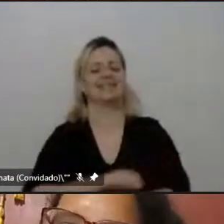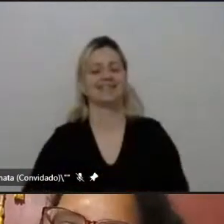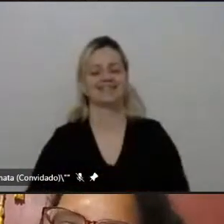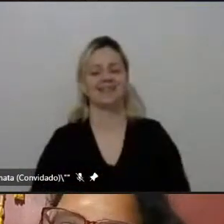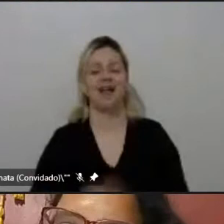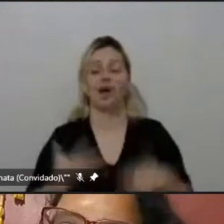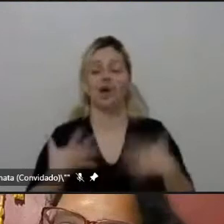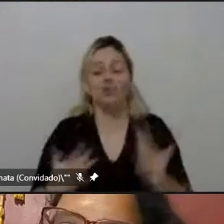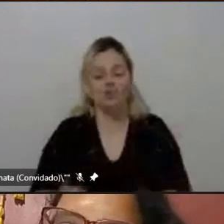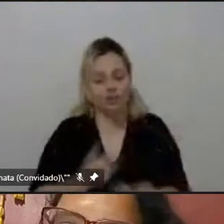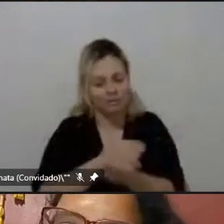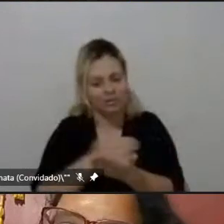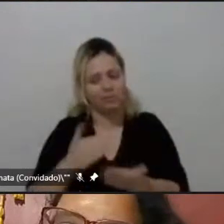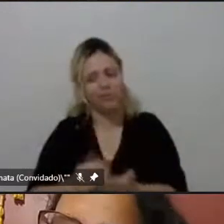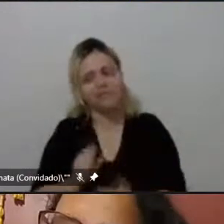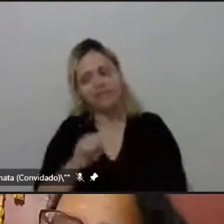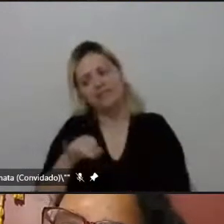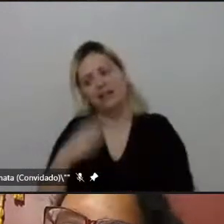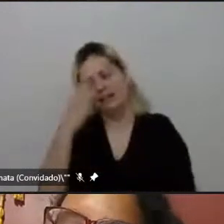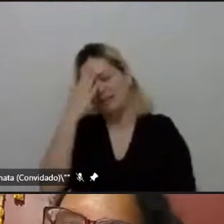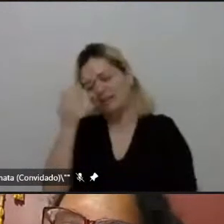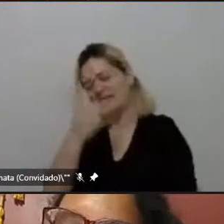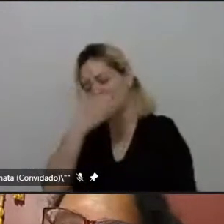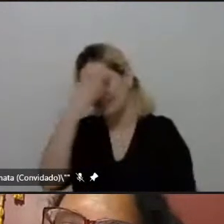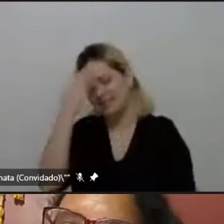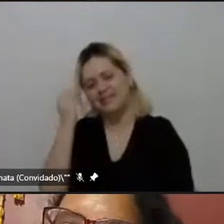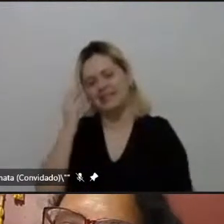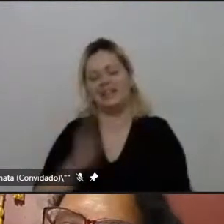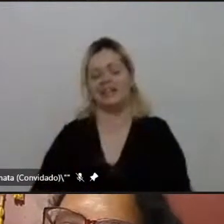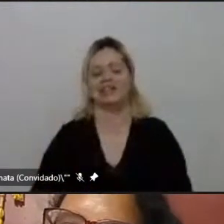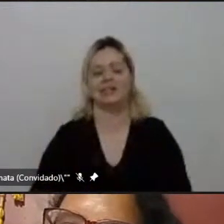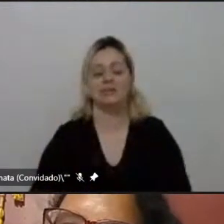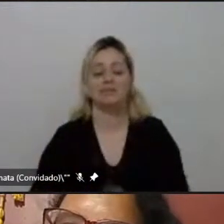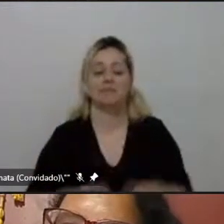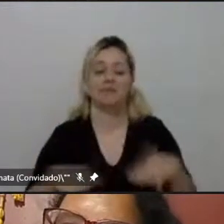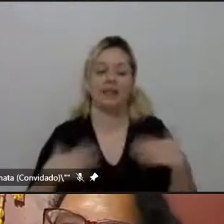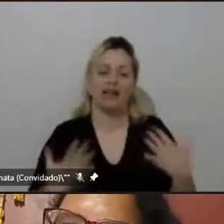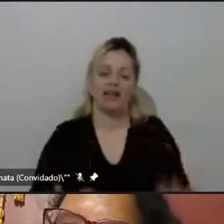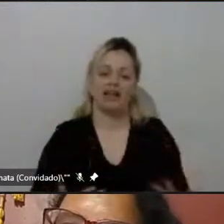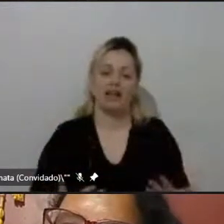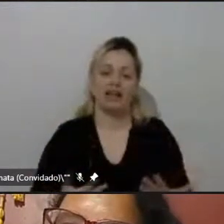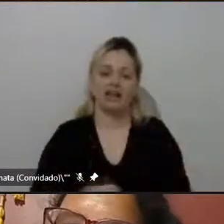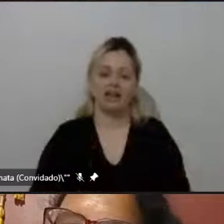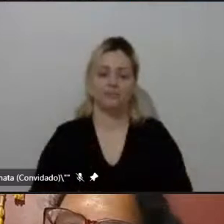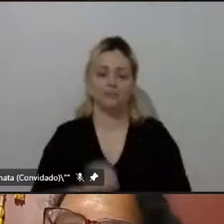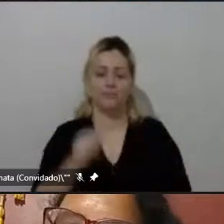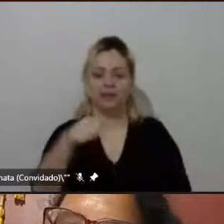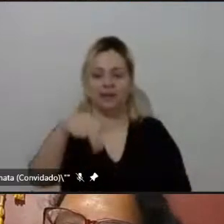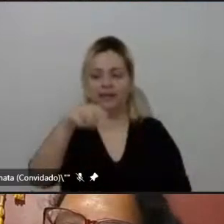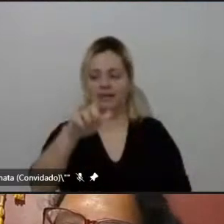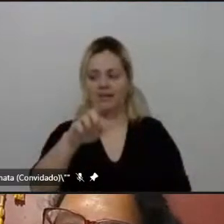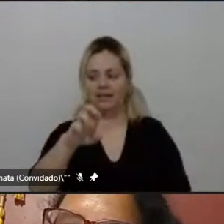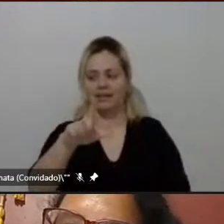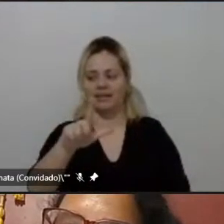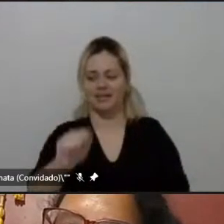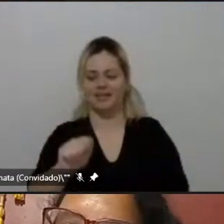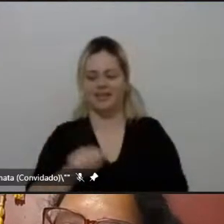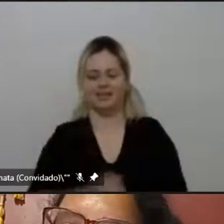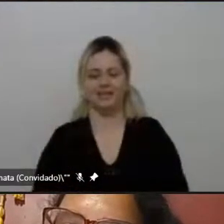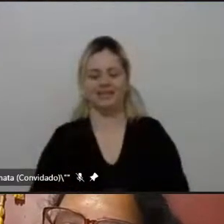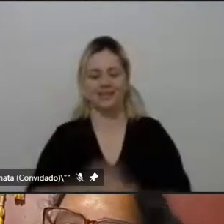começar, Patrícia? Eu vou esquecer até as perguntas aqui, estou articulando. A Ângela, né? Ângela, muito